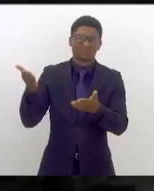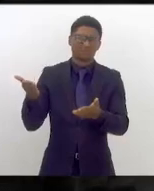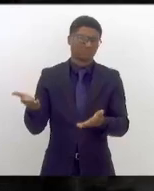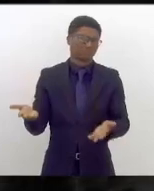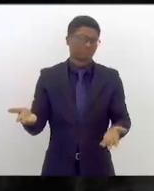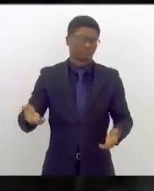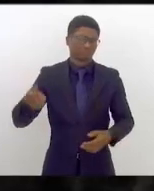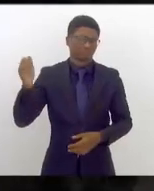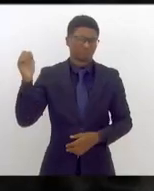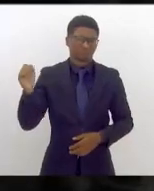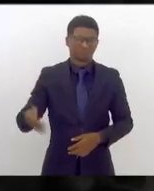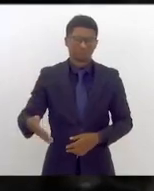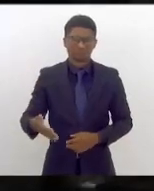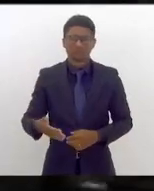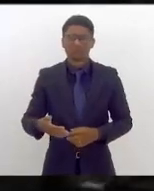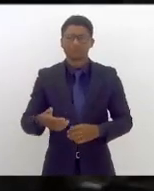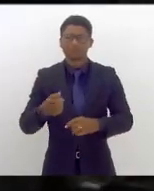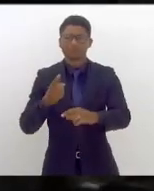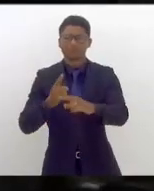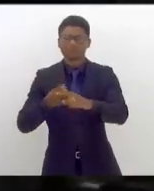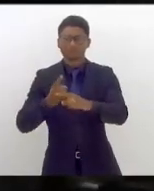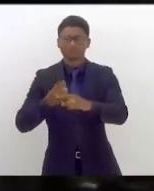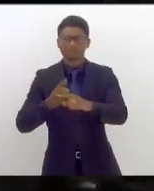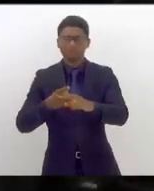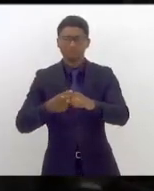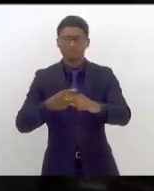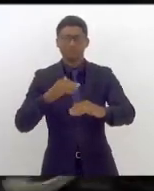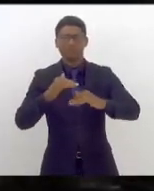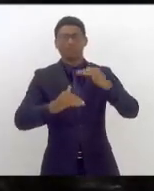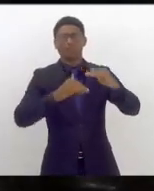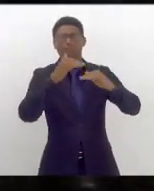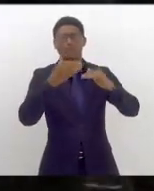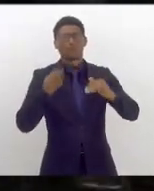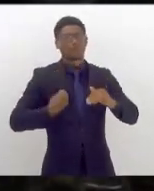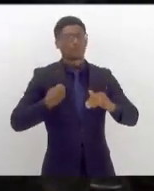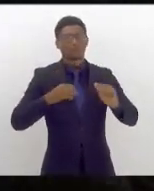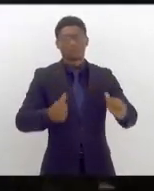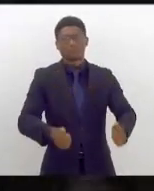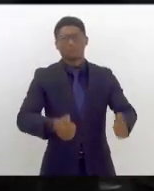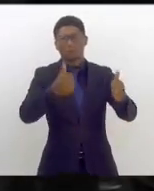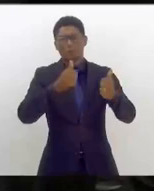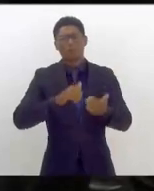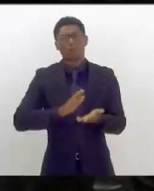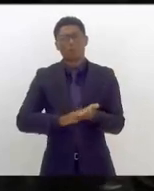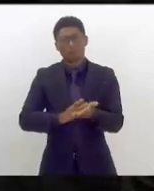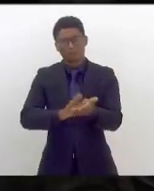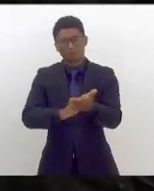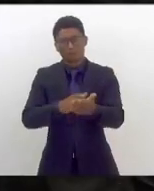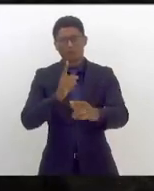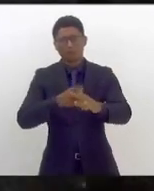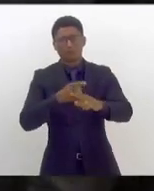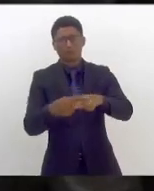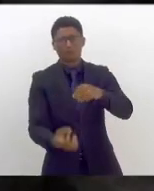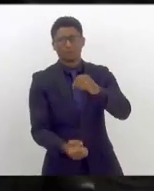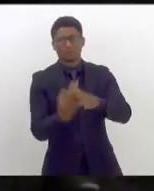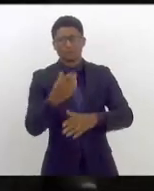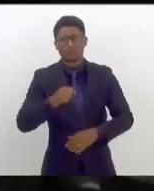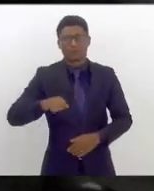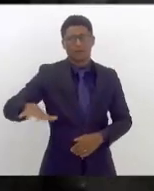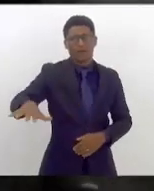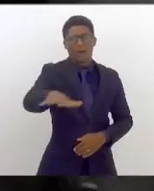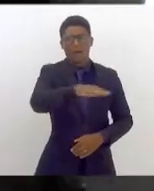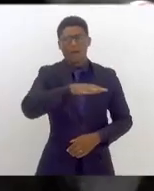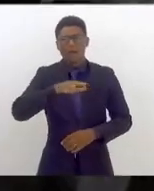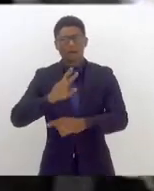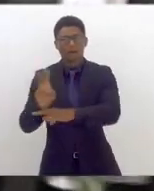pro alto desenvolvimento Ecologia para o desenvolvimento é pela vida melhor das pessoas parabéns por criar uma área de Proteção Ambiental